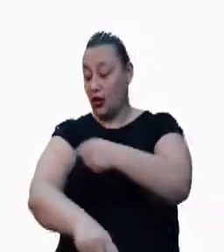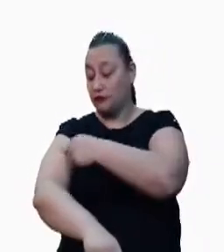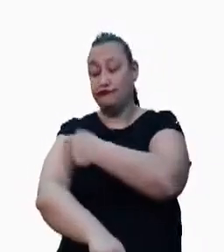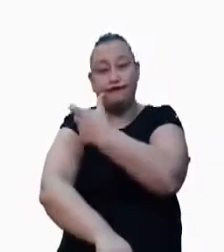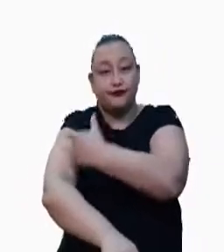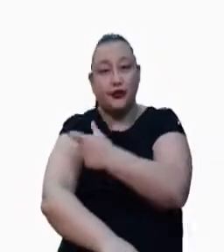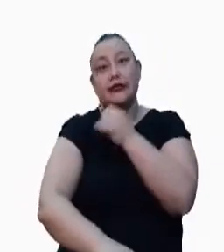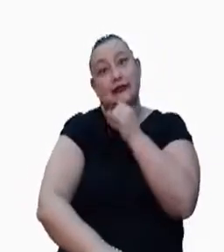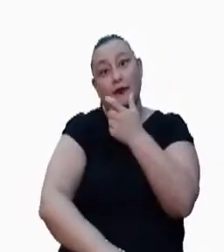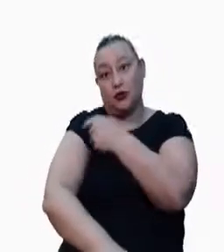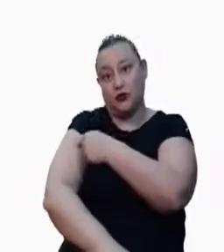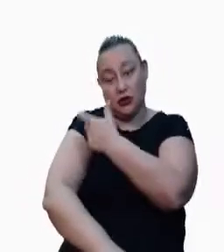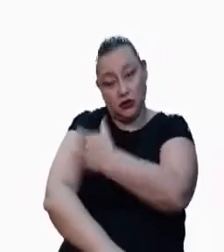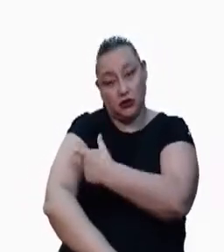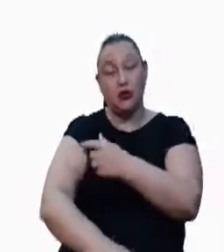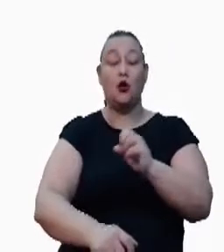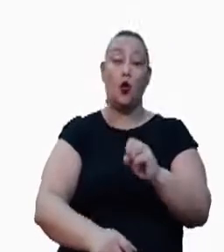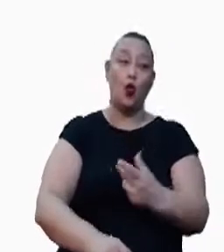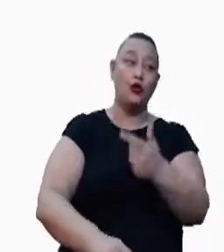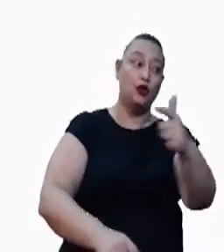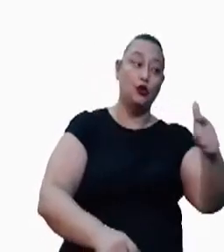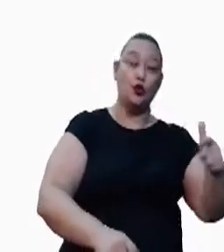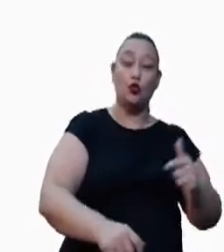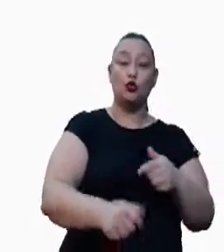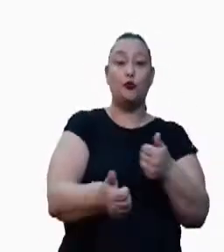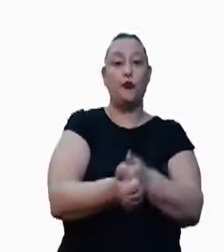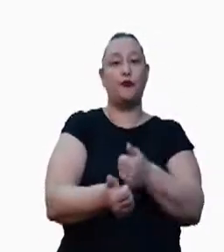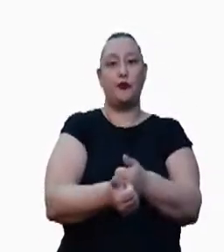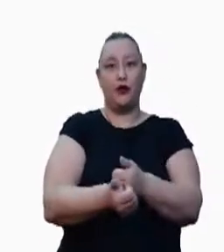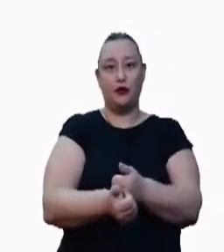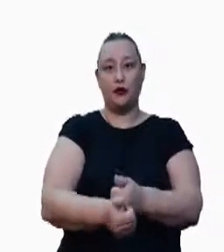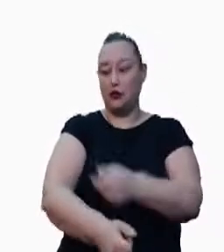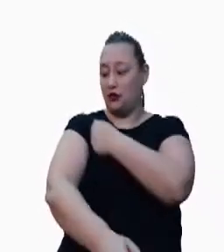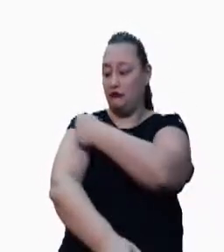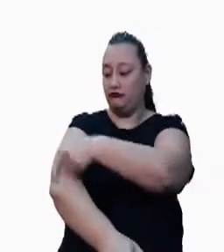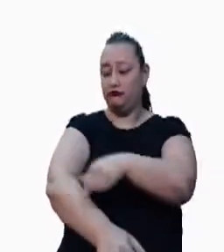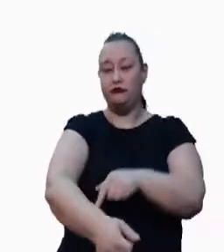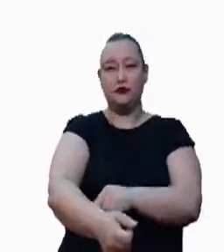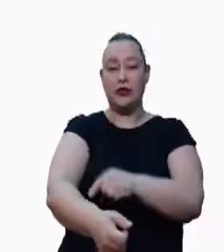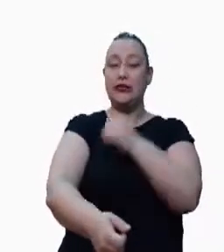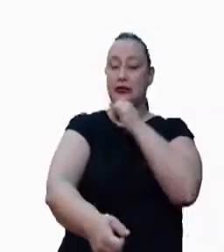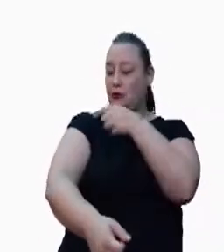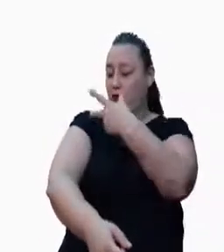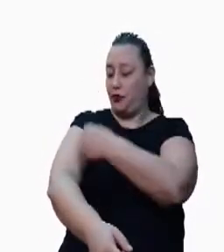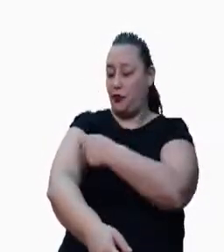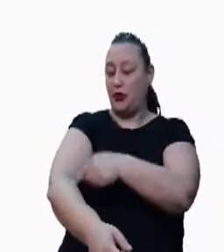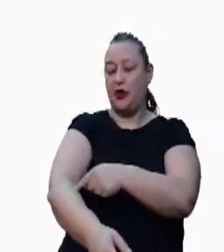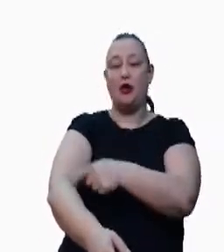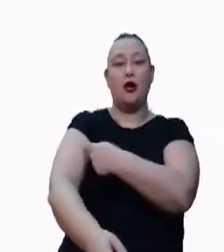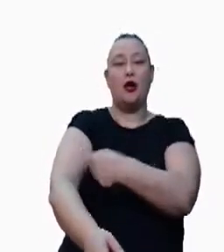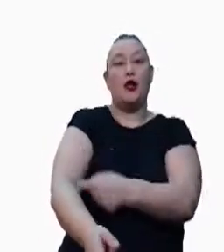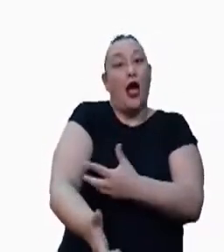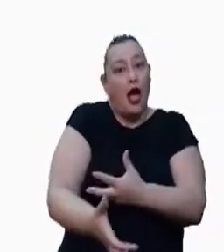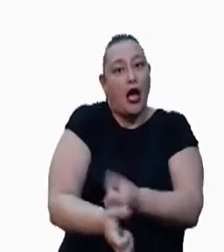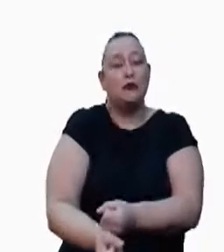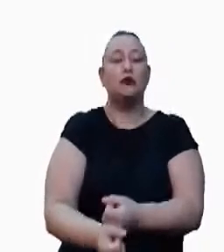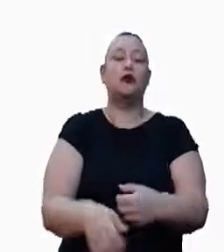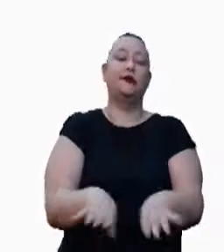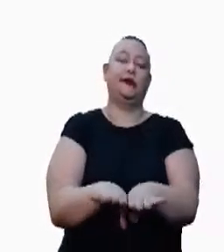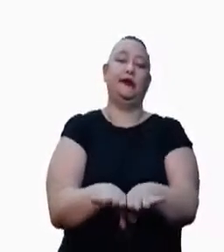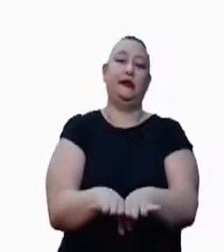naquele músculo, como que em alguns músculos adjacentes, alguns músculos em volta daquele, porque eles acabam absorvendo também um pouco